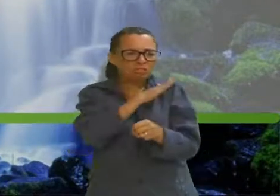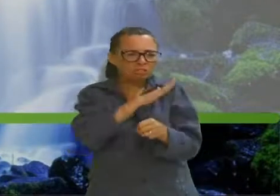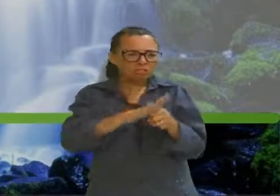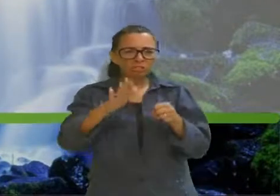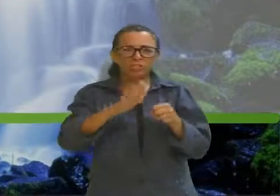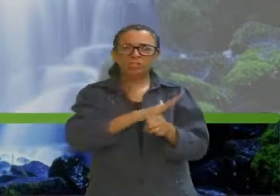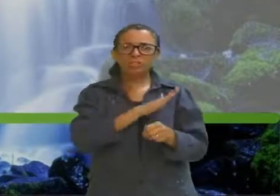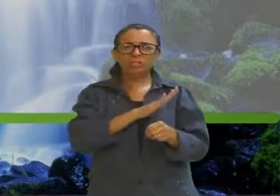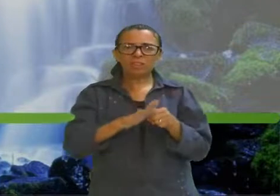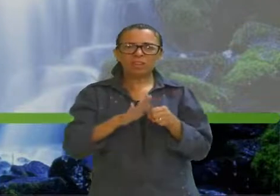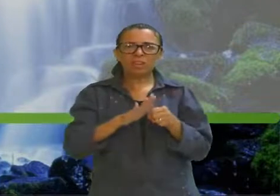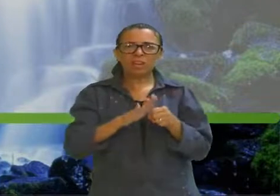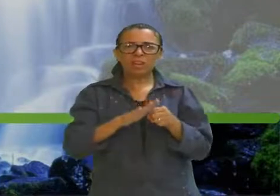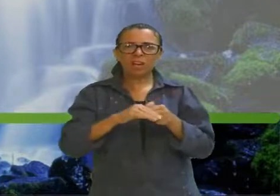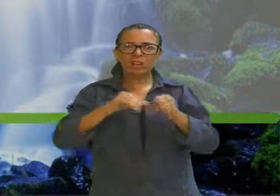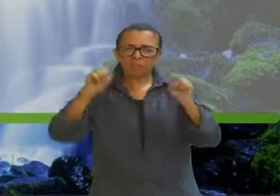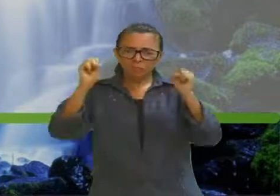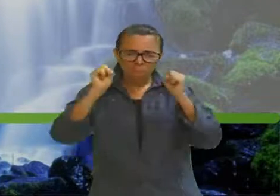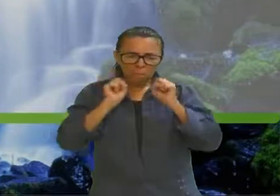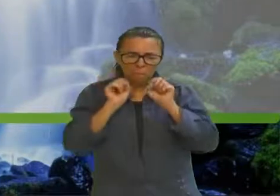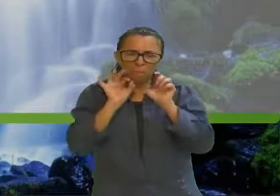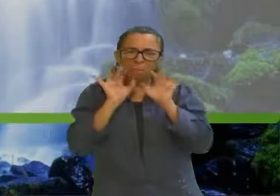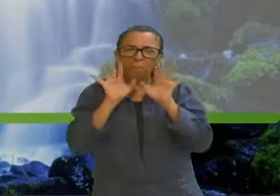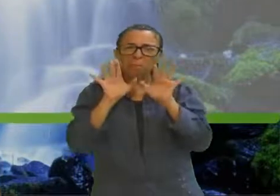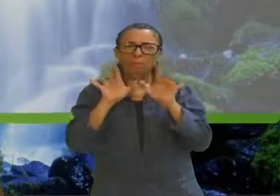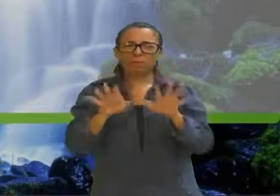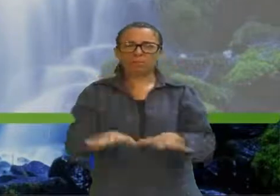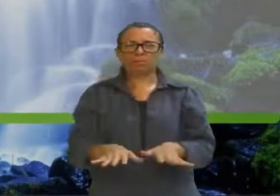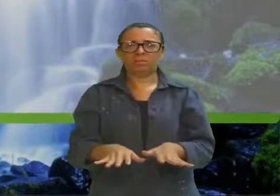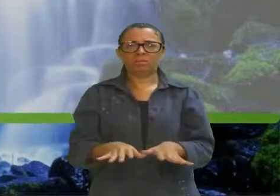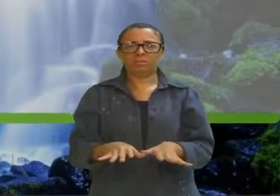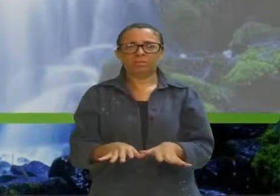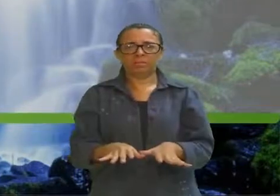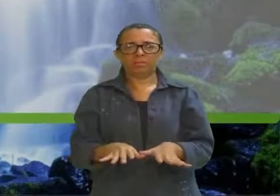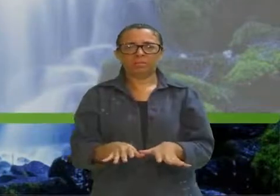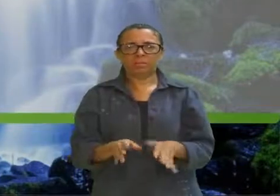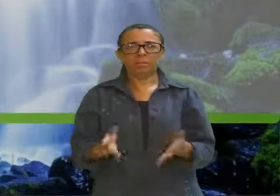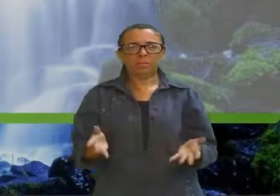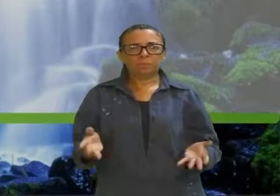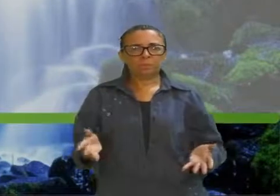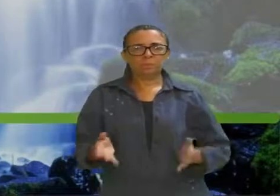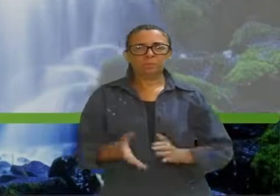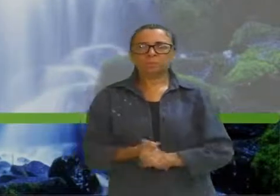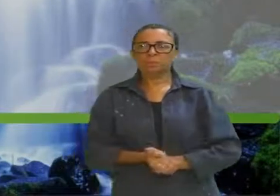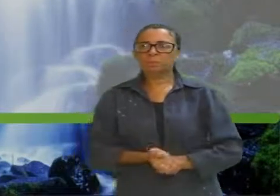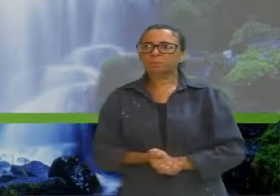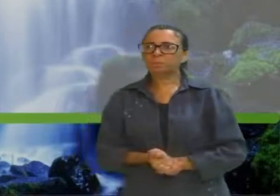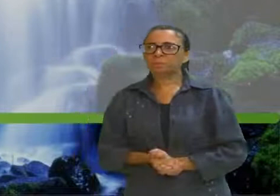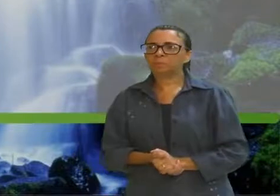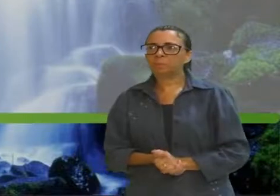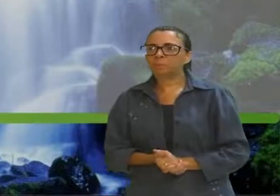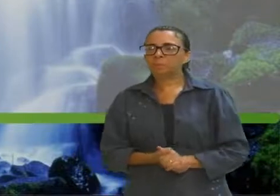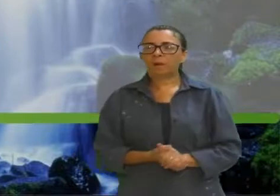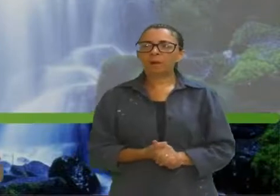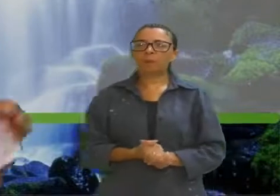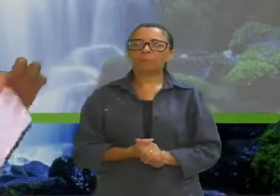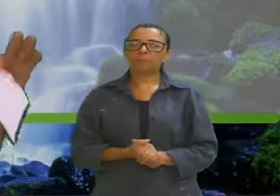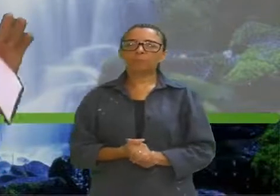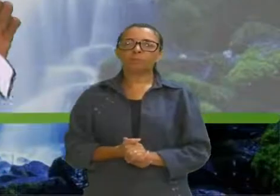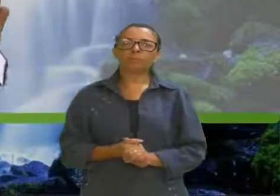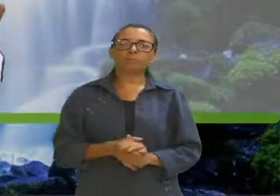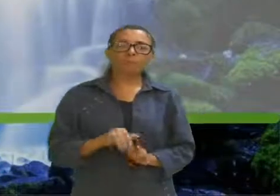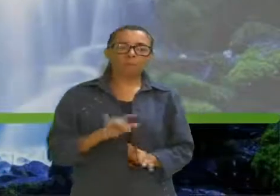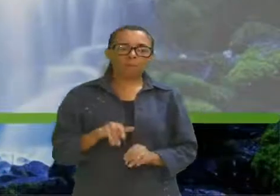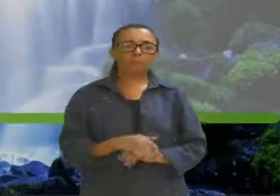para realizar a vontade de Deus. Porque às vezes a gente sai, por exemplo, se a gente está sendo guiado por Deus, a gente sai de manhã,